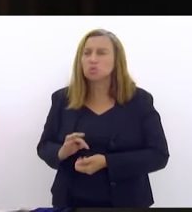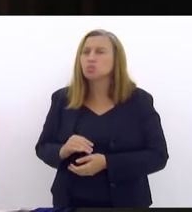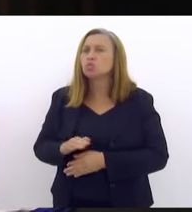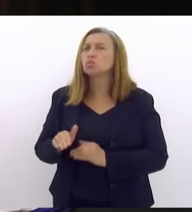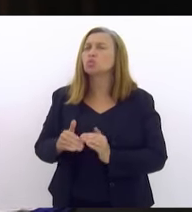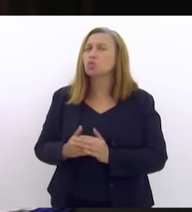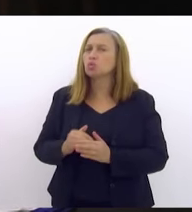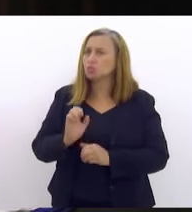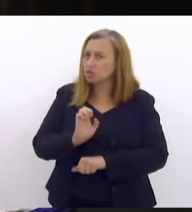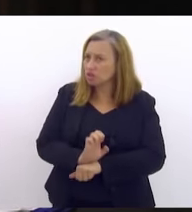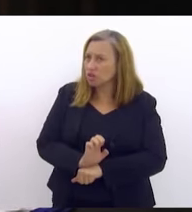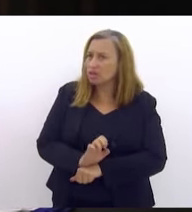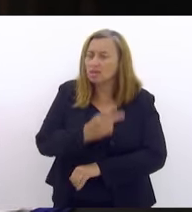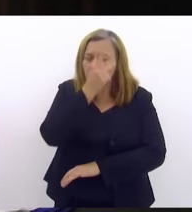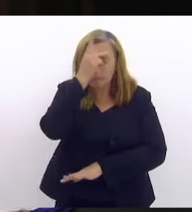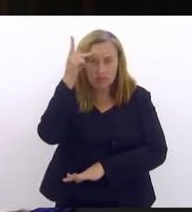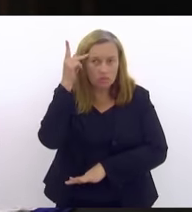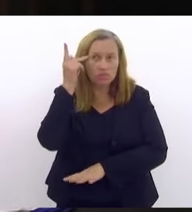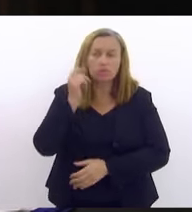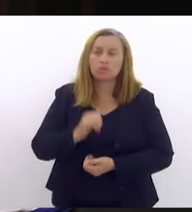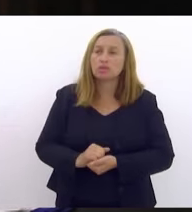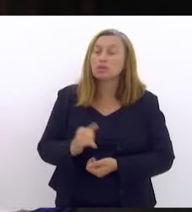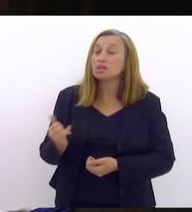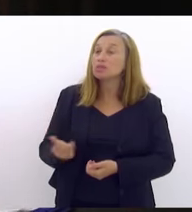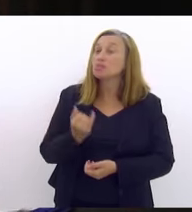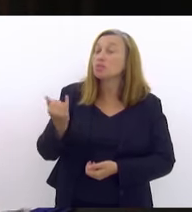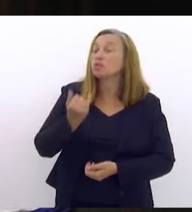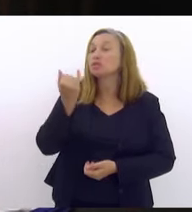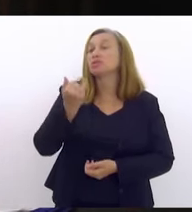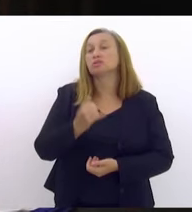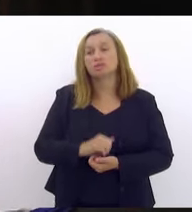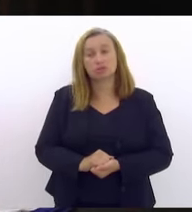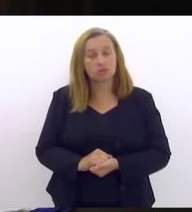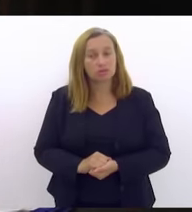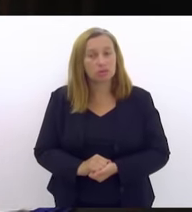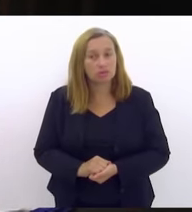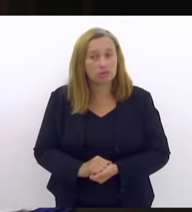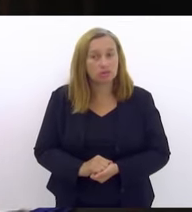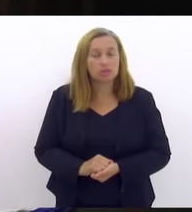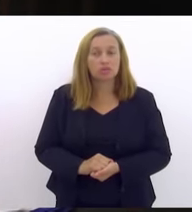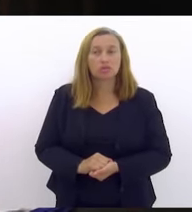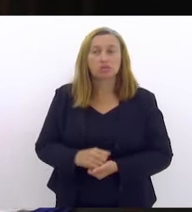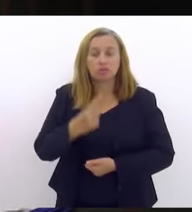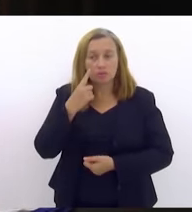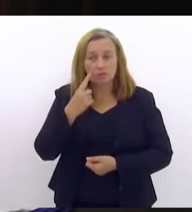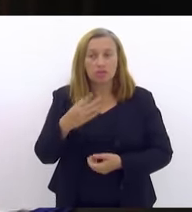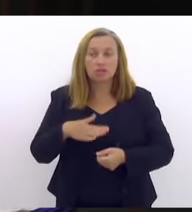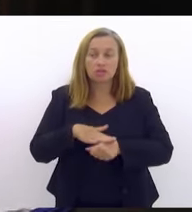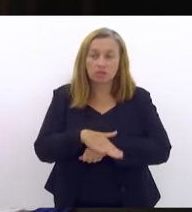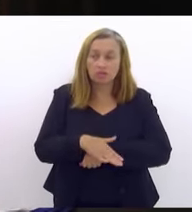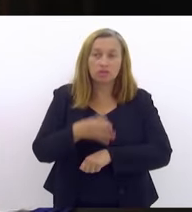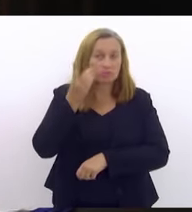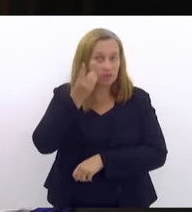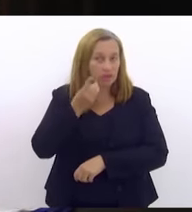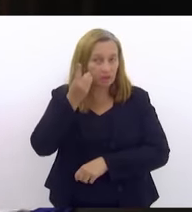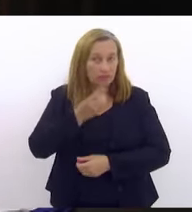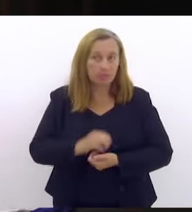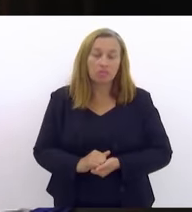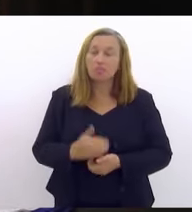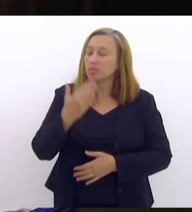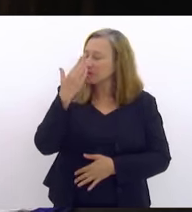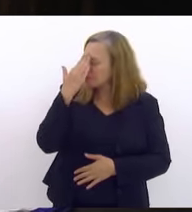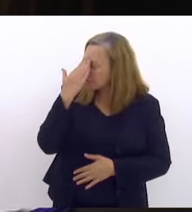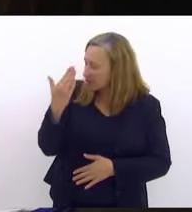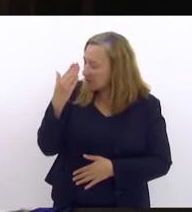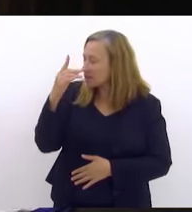Estado e diante de pessoas tão importantes como é o público que está aqui nessa noite. Deputado, minha